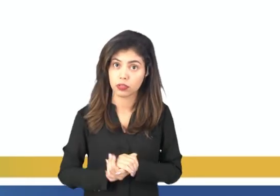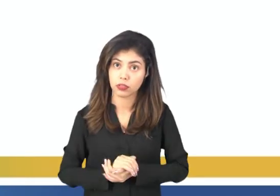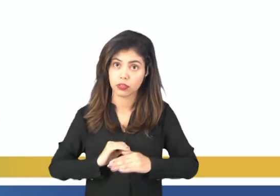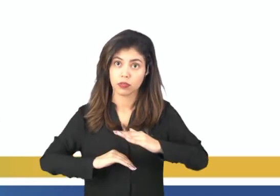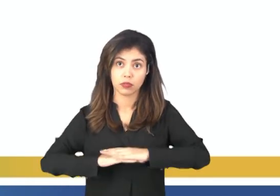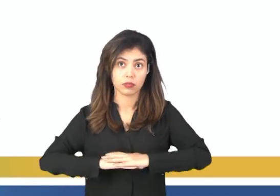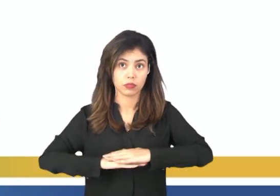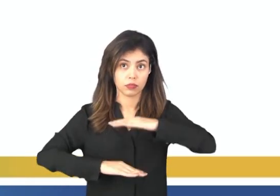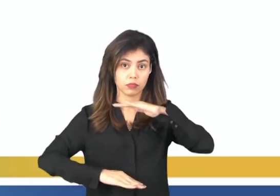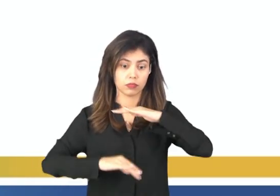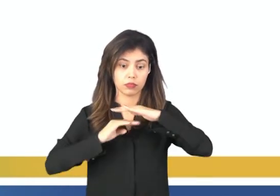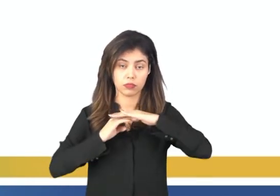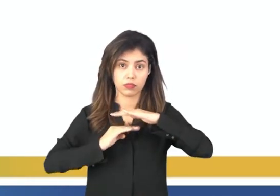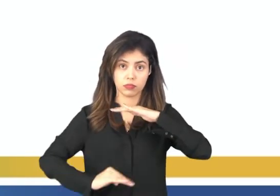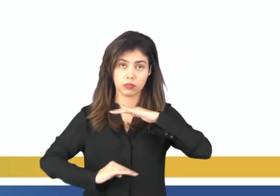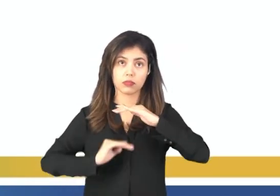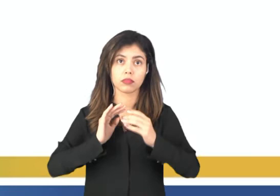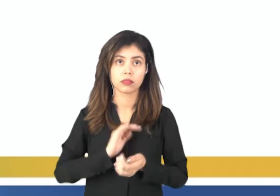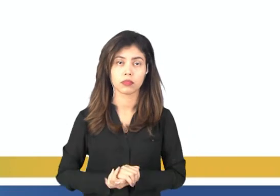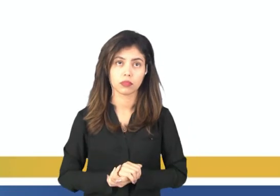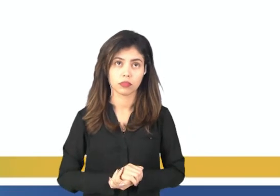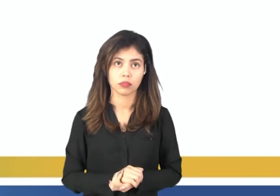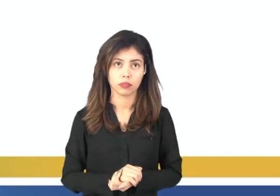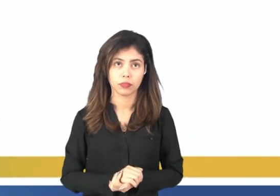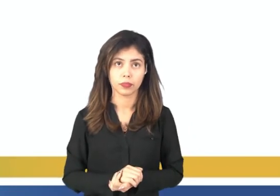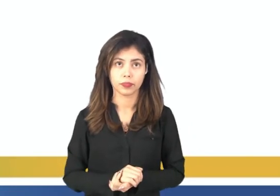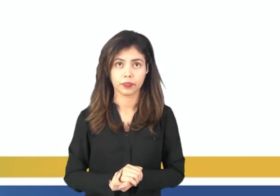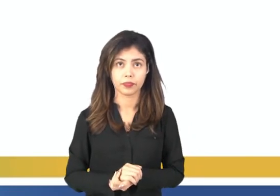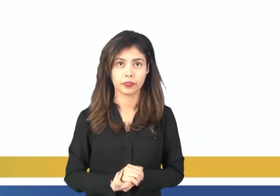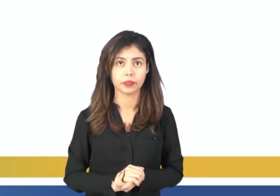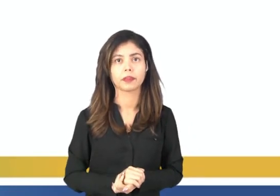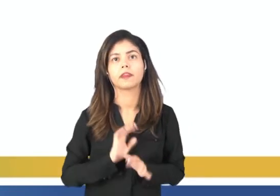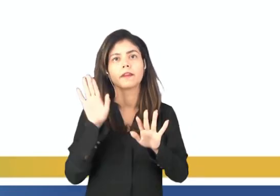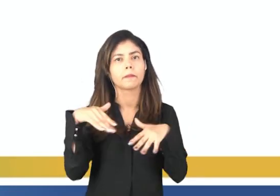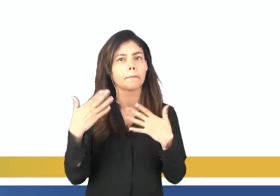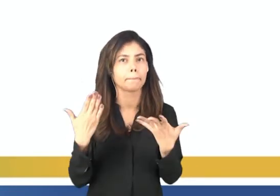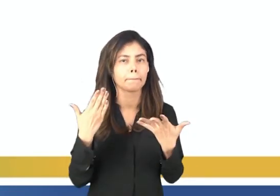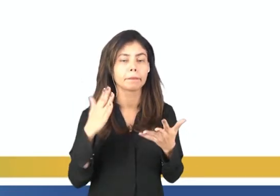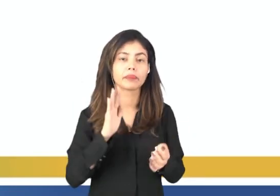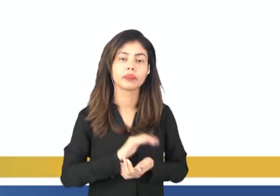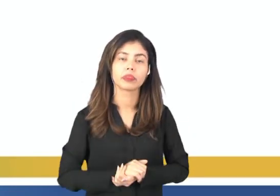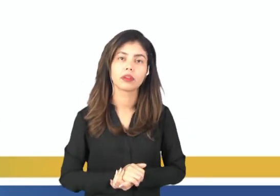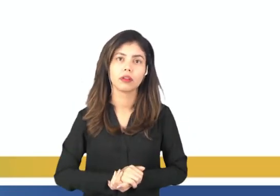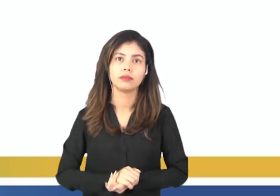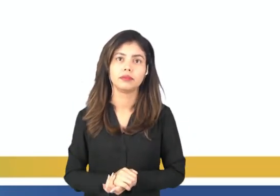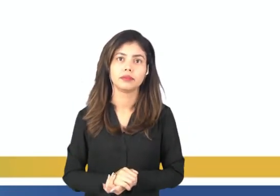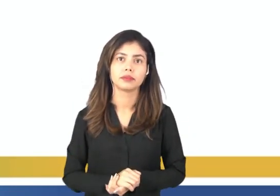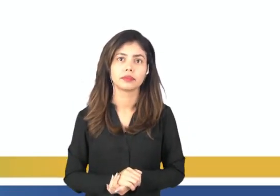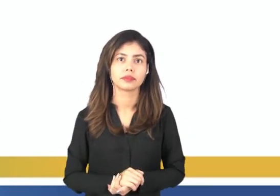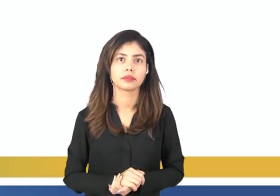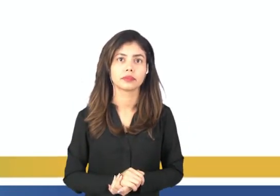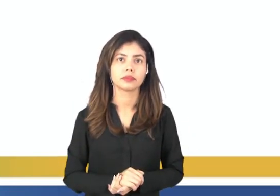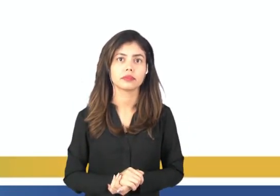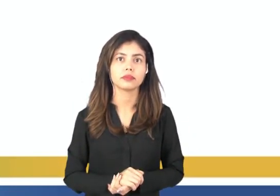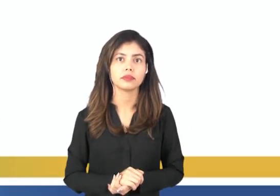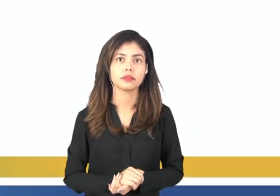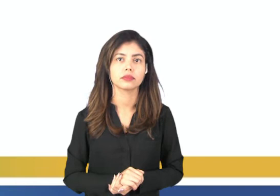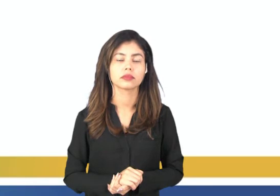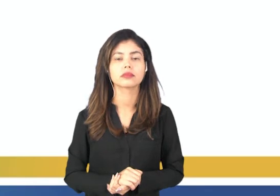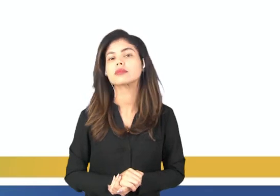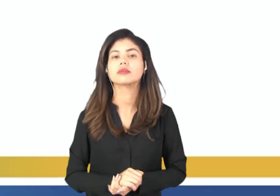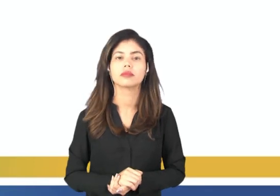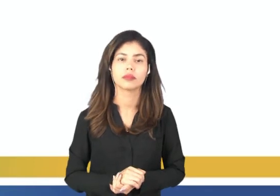dos membros superiores e dos membros inferiores nesse caso aí qual vai ser a alternativa correta e